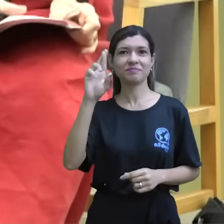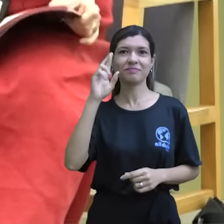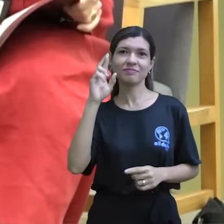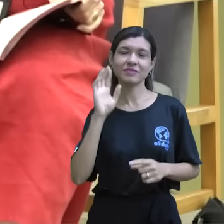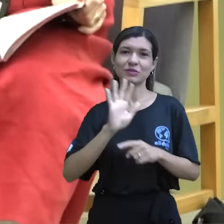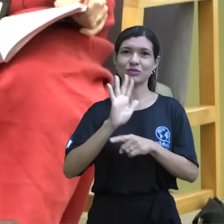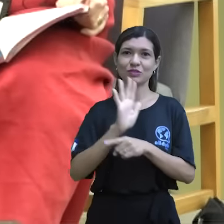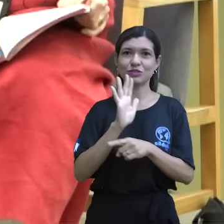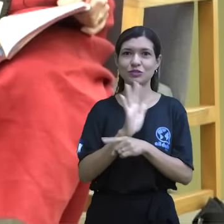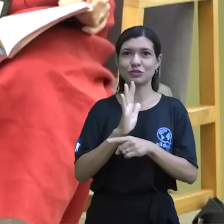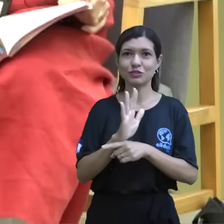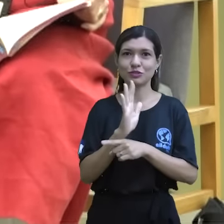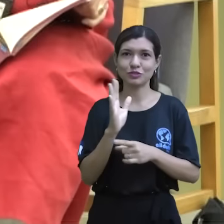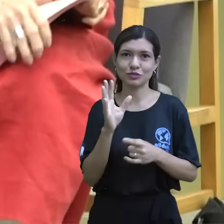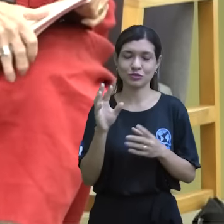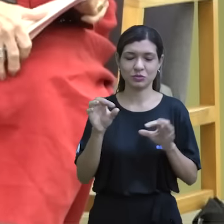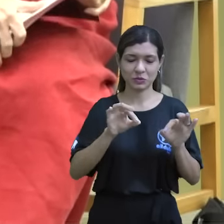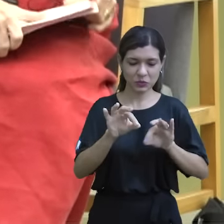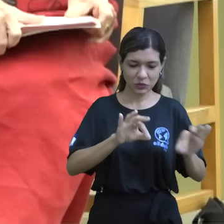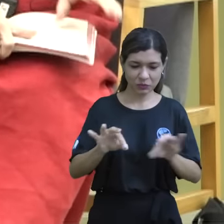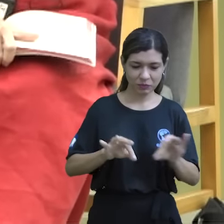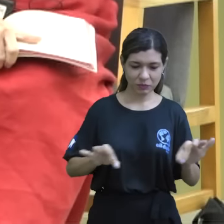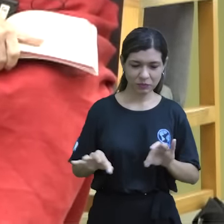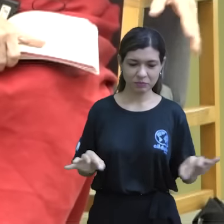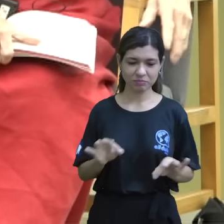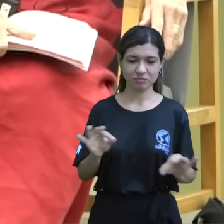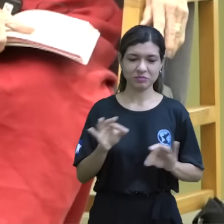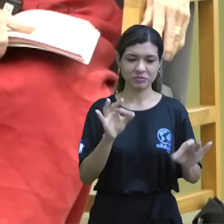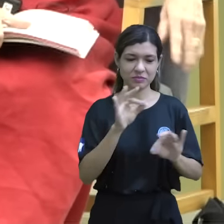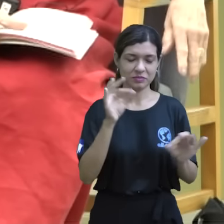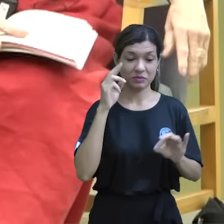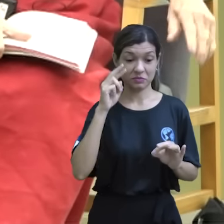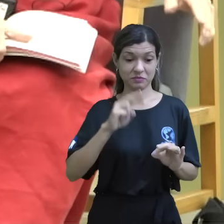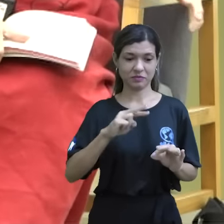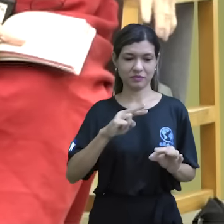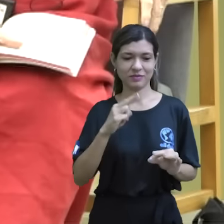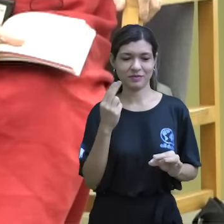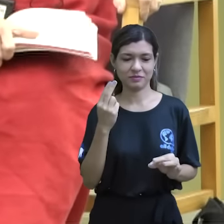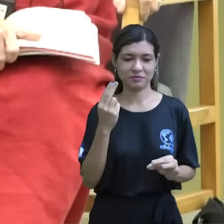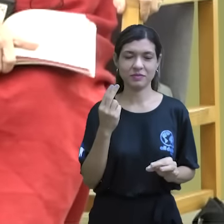Cultura, onde Lília foi lá conversar comigo, e já estava acabando, e eu